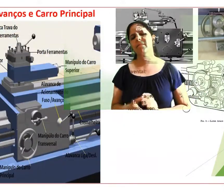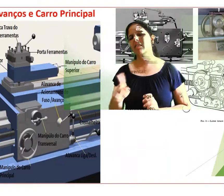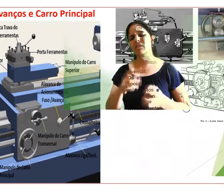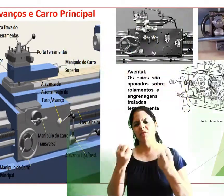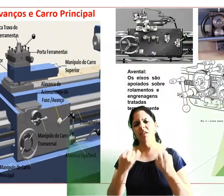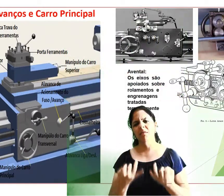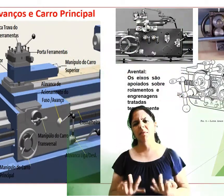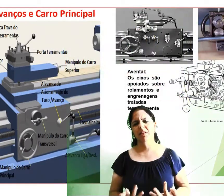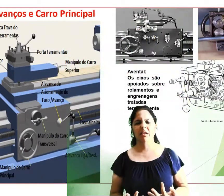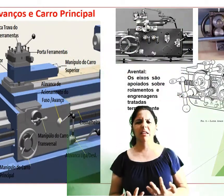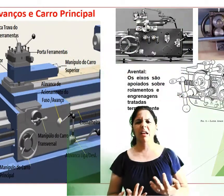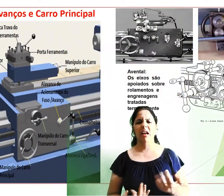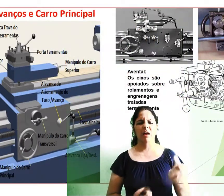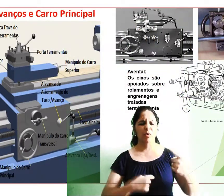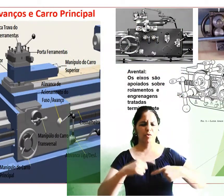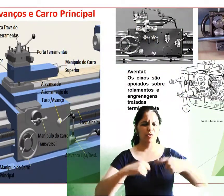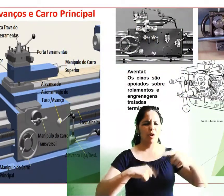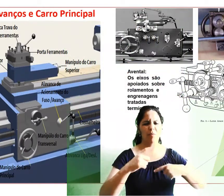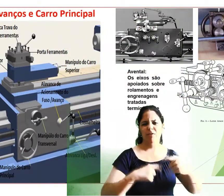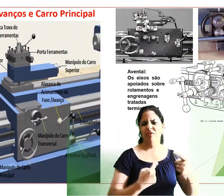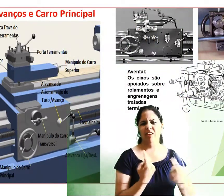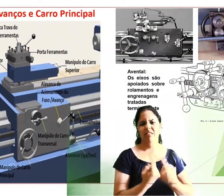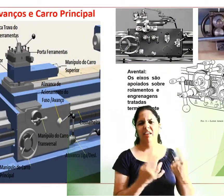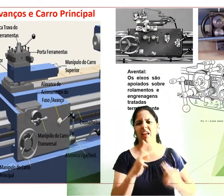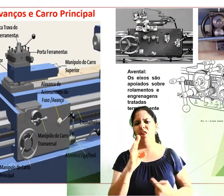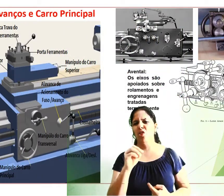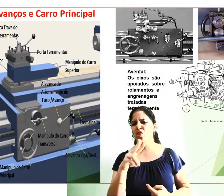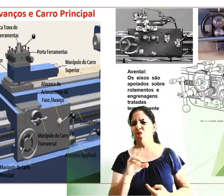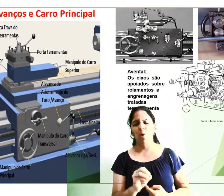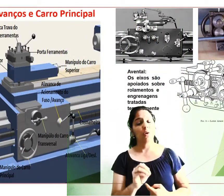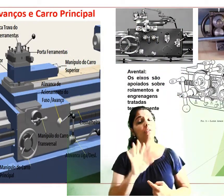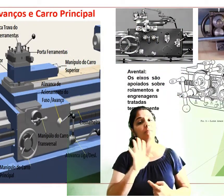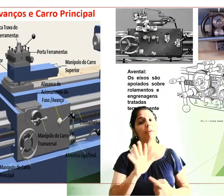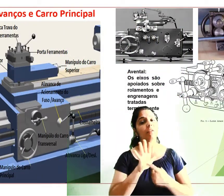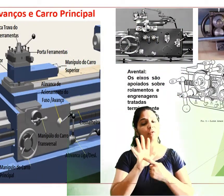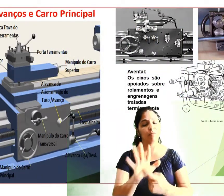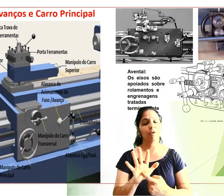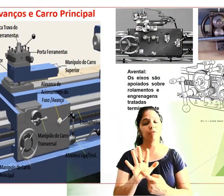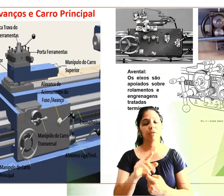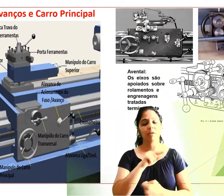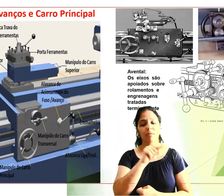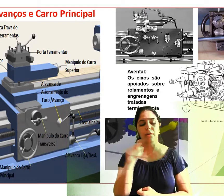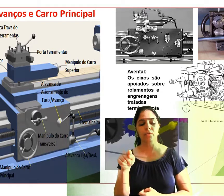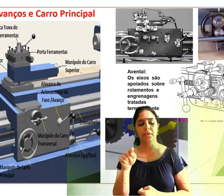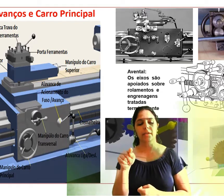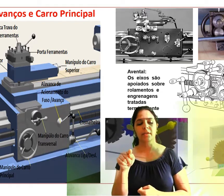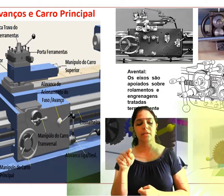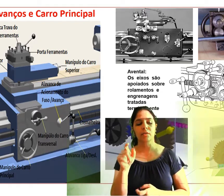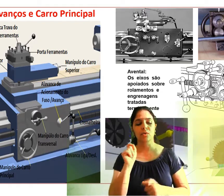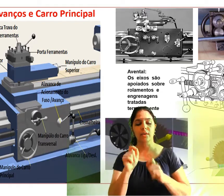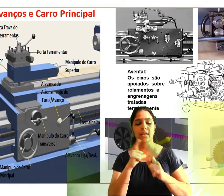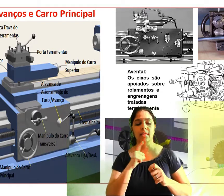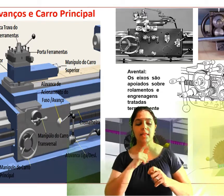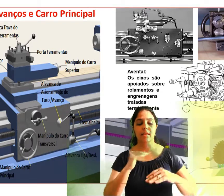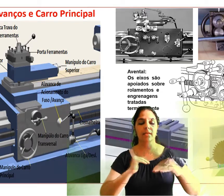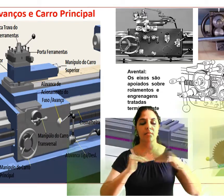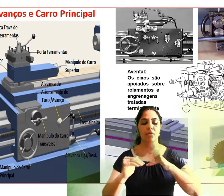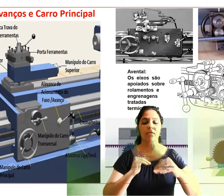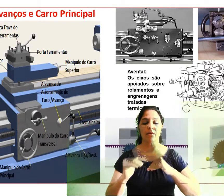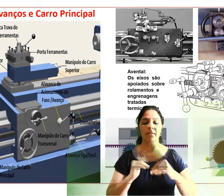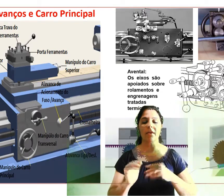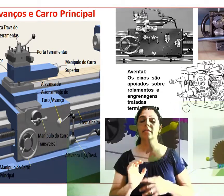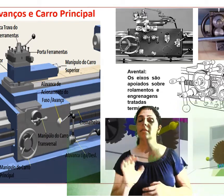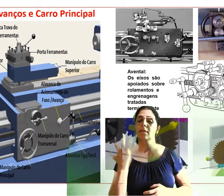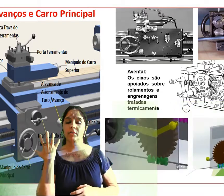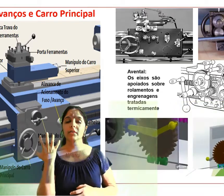Eu não vou falar muito sobre os componentes do torno, mas aqui eu vou ilustrar para vocês que tem o mecanismo